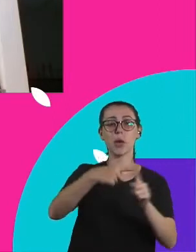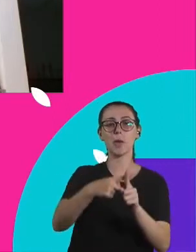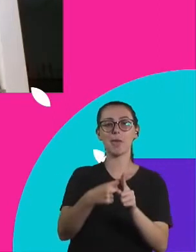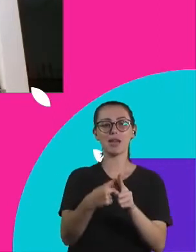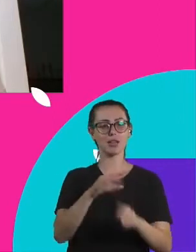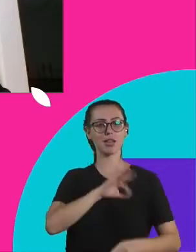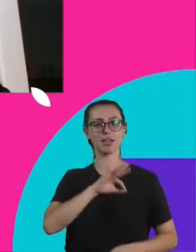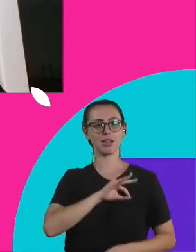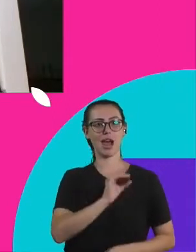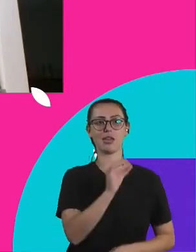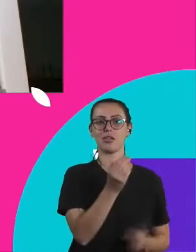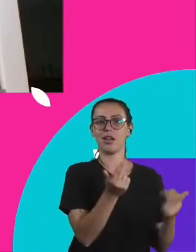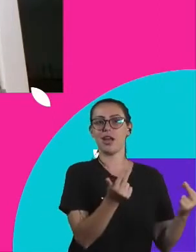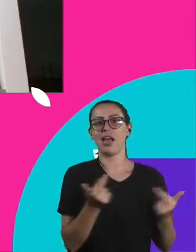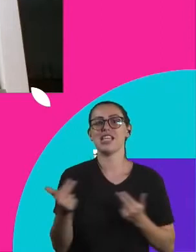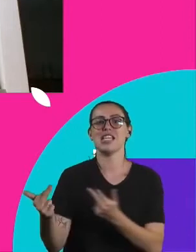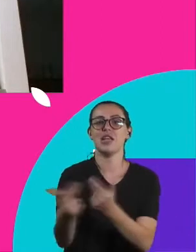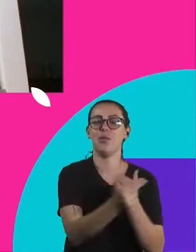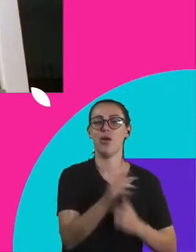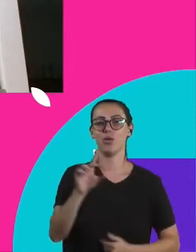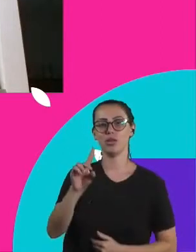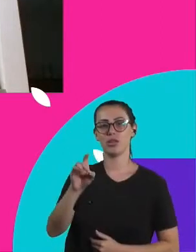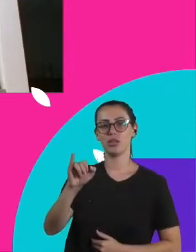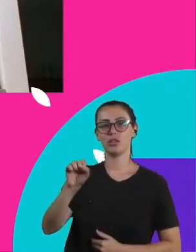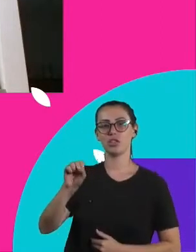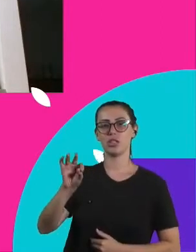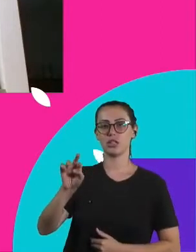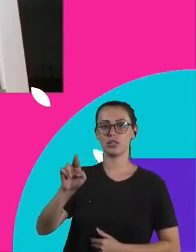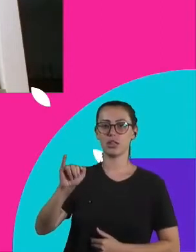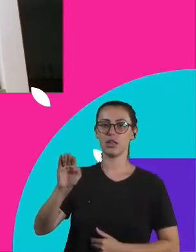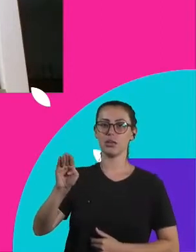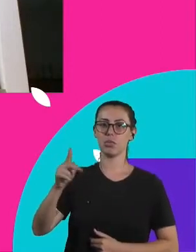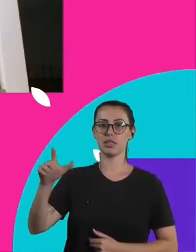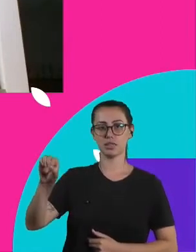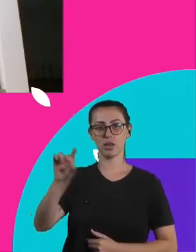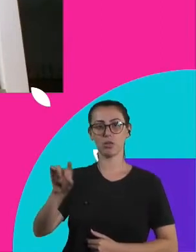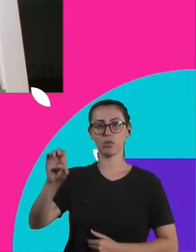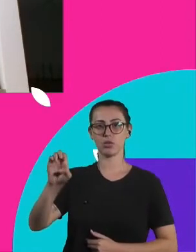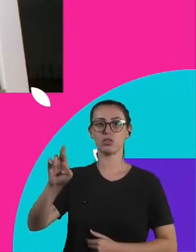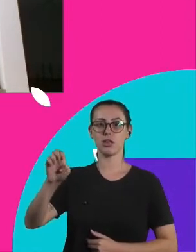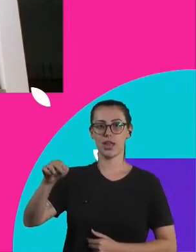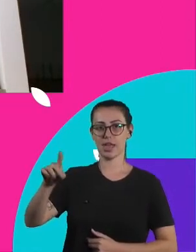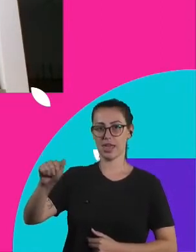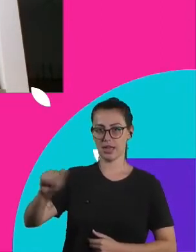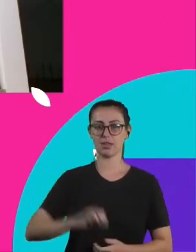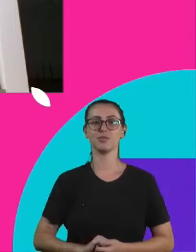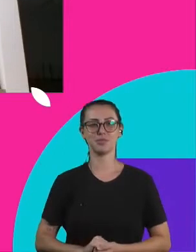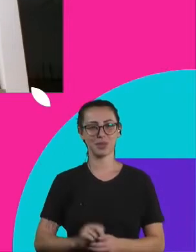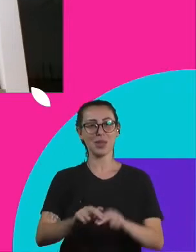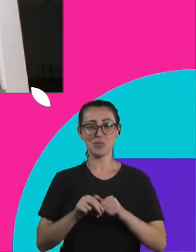verdade, você não tem crescimento econômico. Você tem, na verdade, uma outra coisa que vai o tempo todo virar uma bolha e